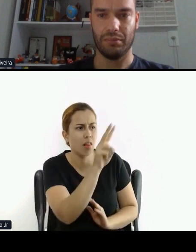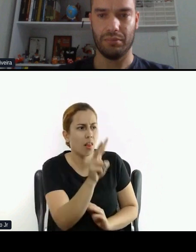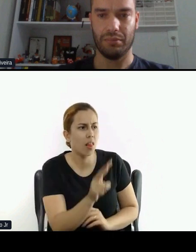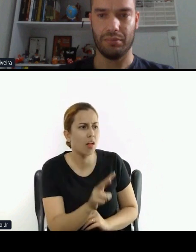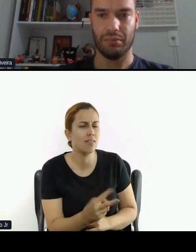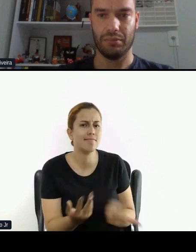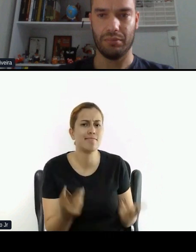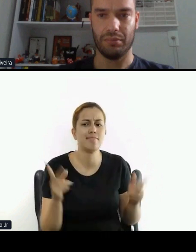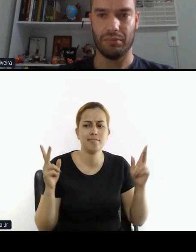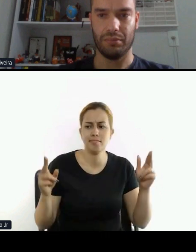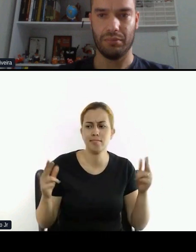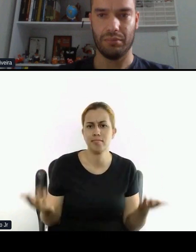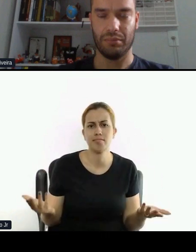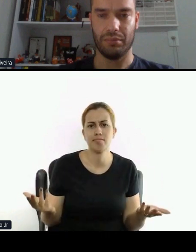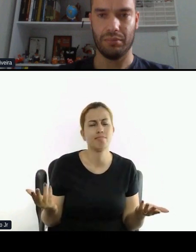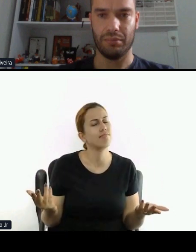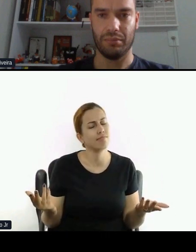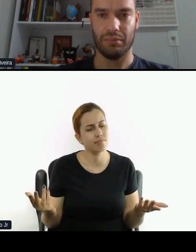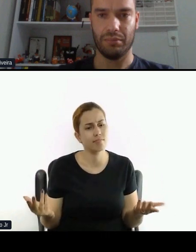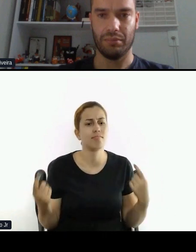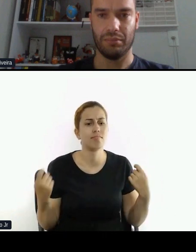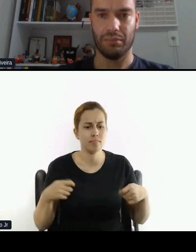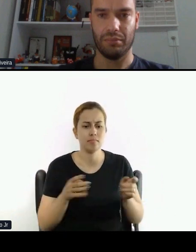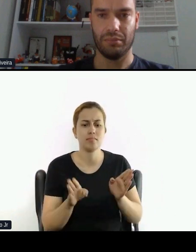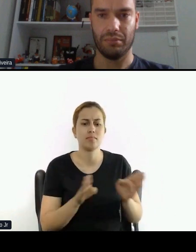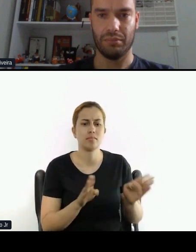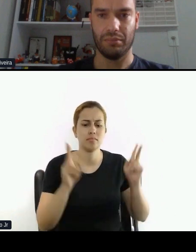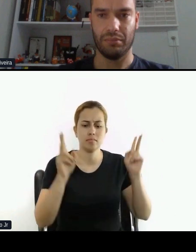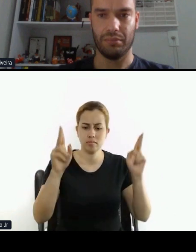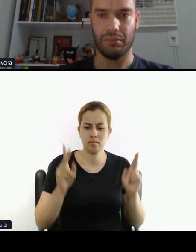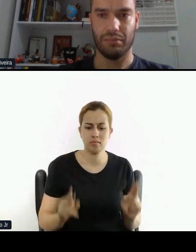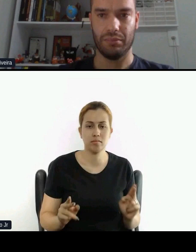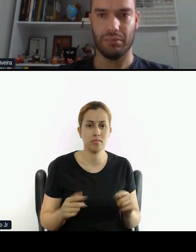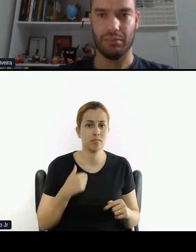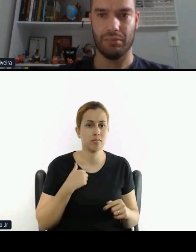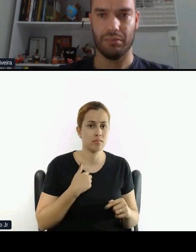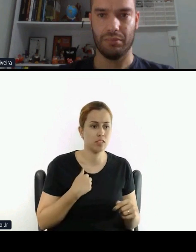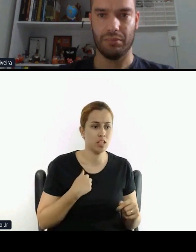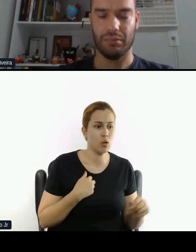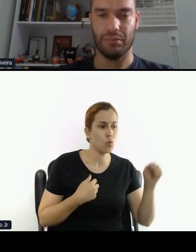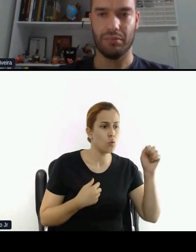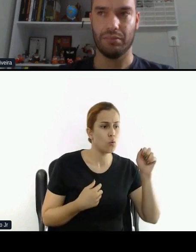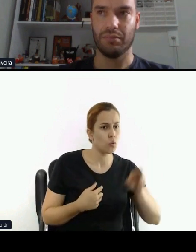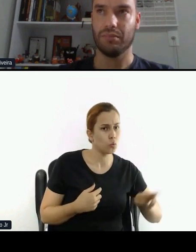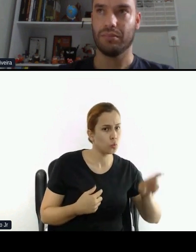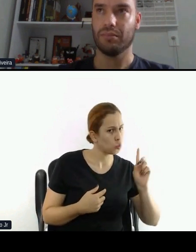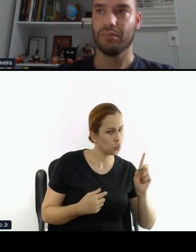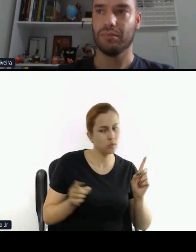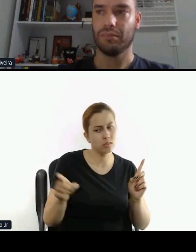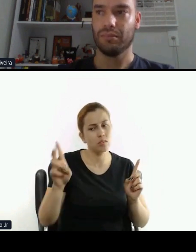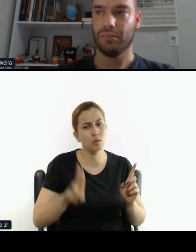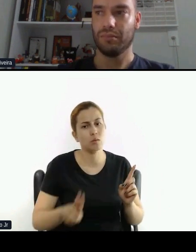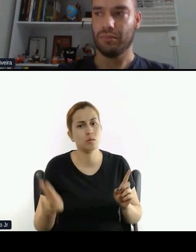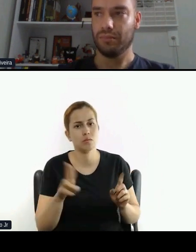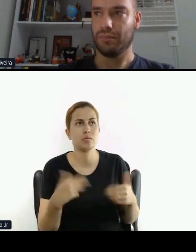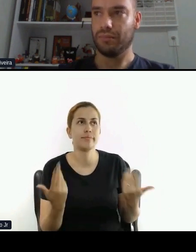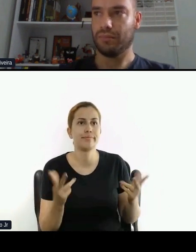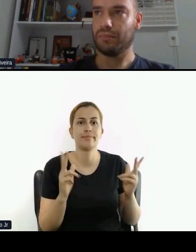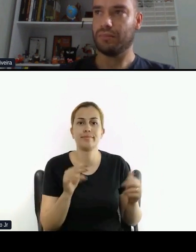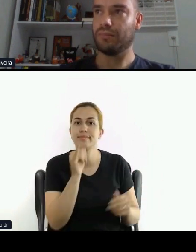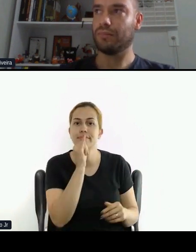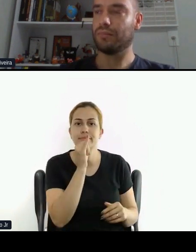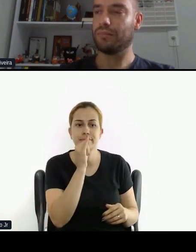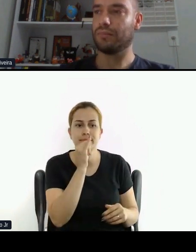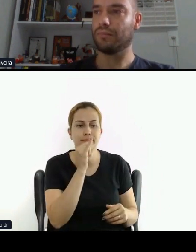perspectiva que uma pessoa que não utiliza. Mesma forma também, né, praças, coisas públicas, rampas, acesso para quem usa cadeira